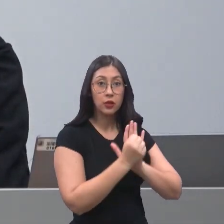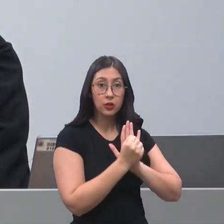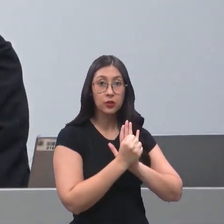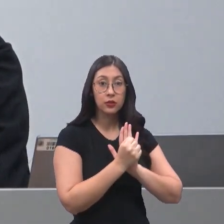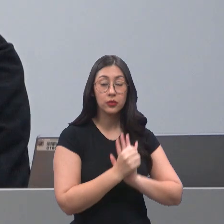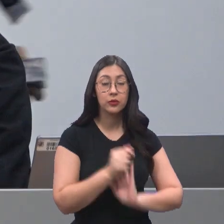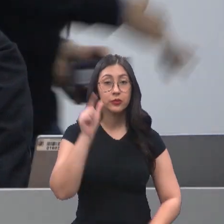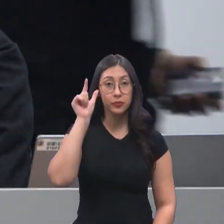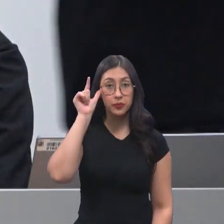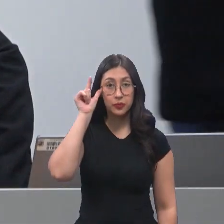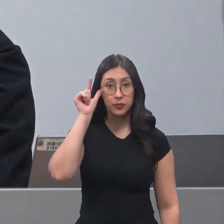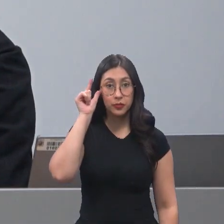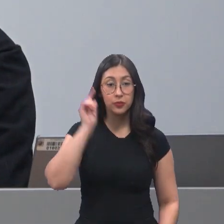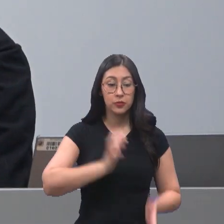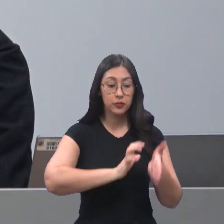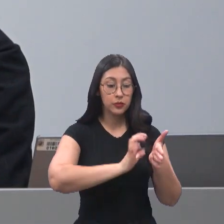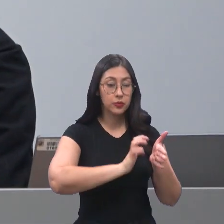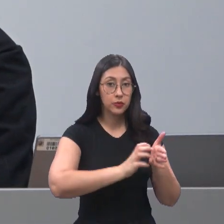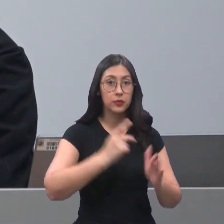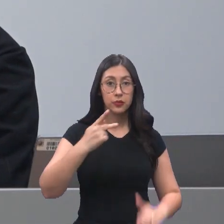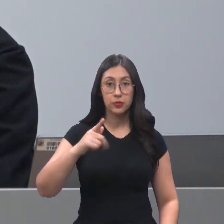Lino Bispo, do PL.